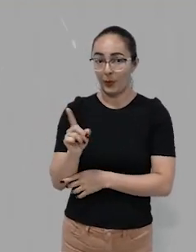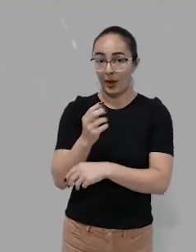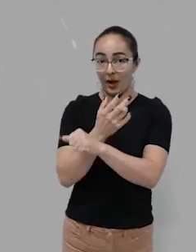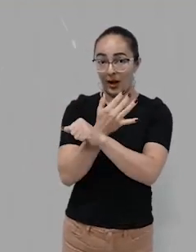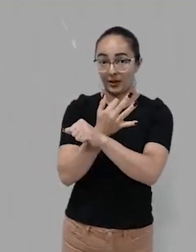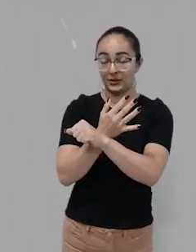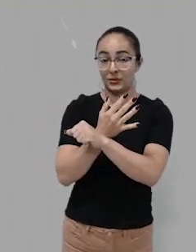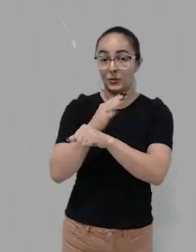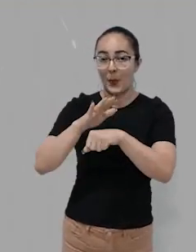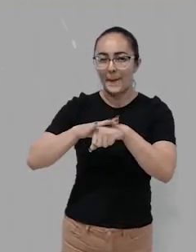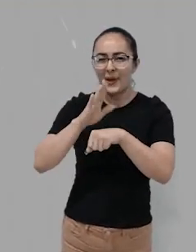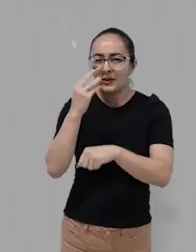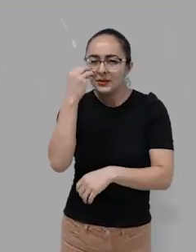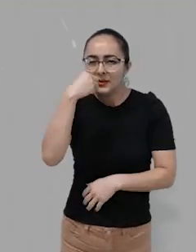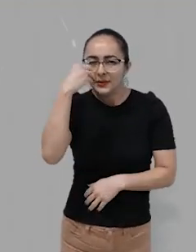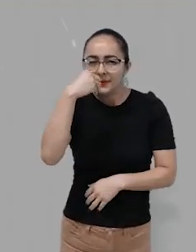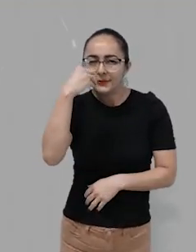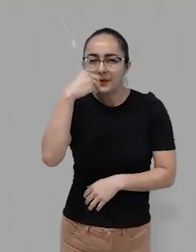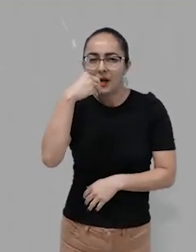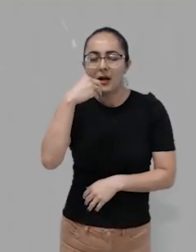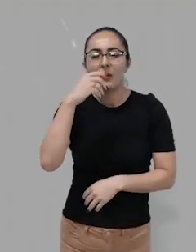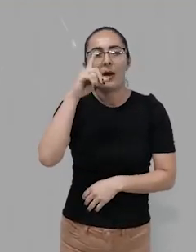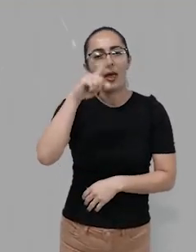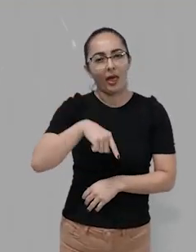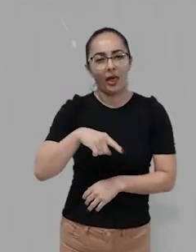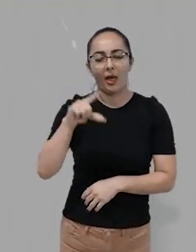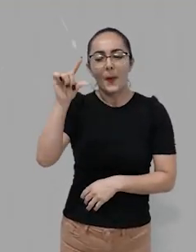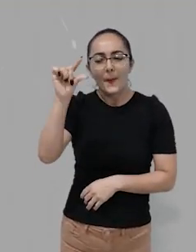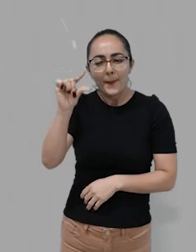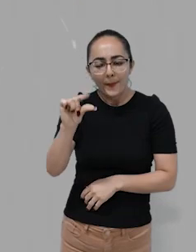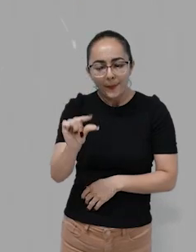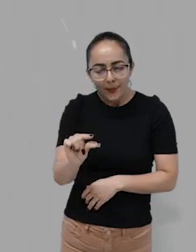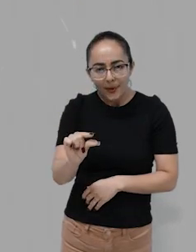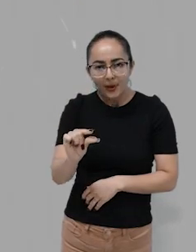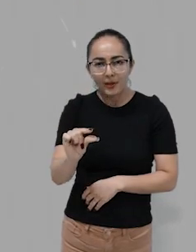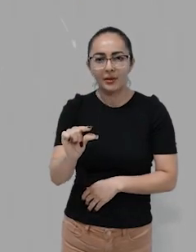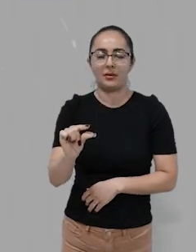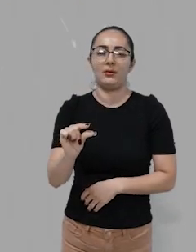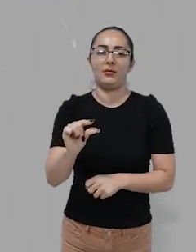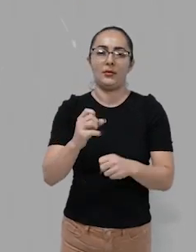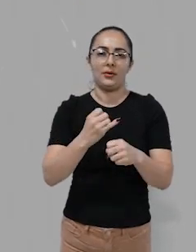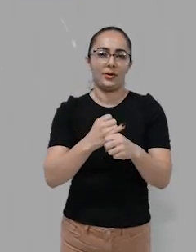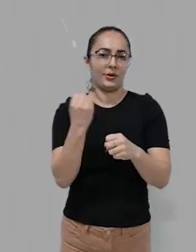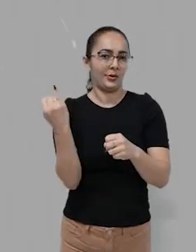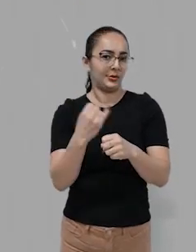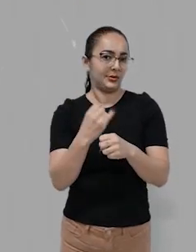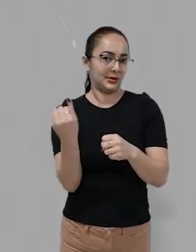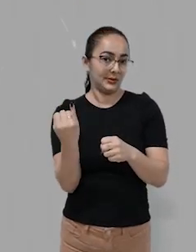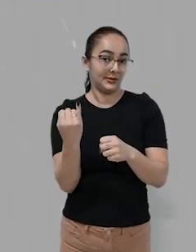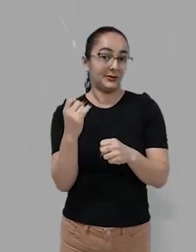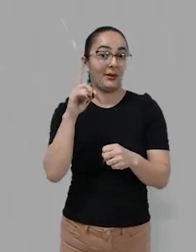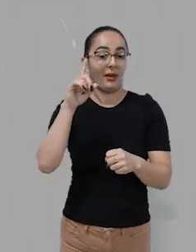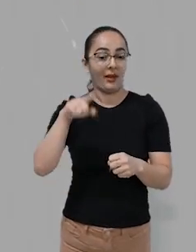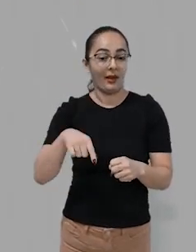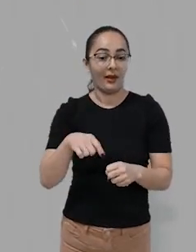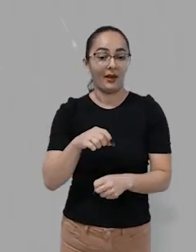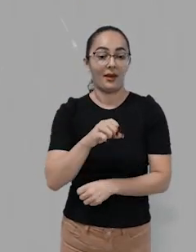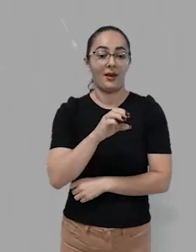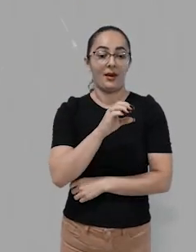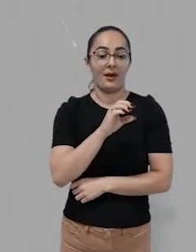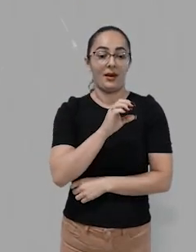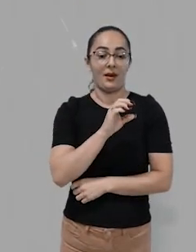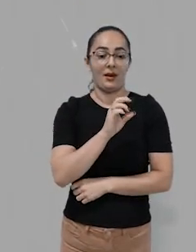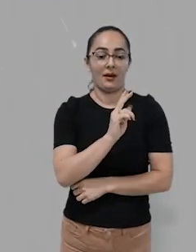O mais fraco será aquele que apresentar o menor grau de ionização, que nesse caso seria o